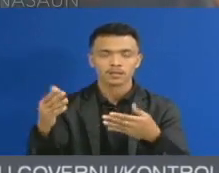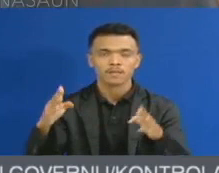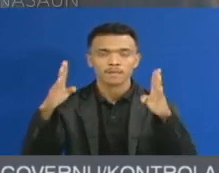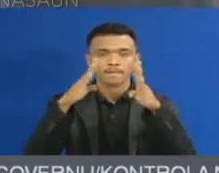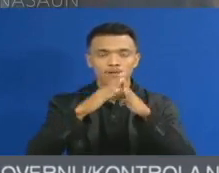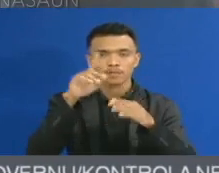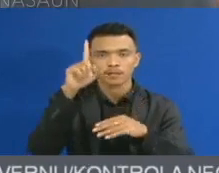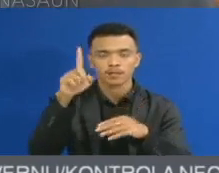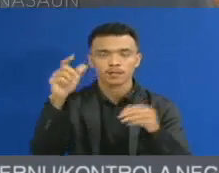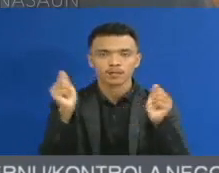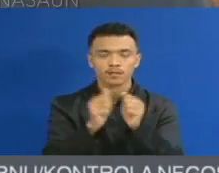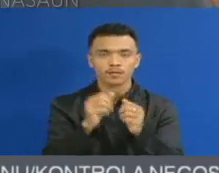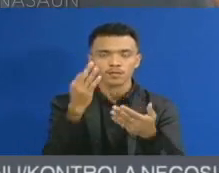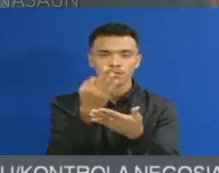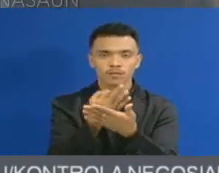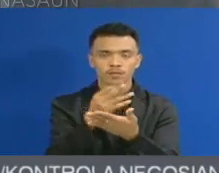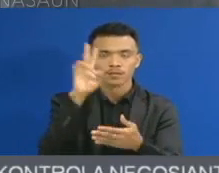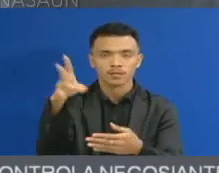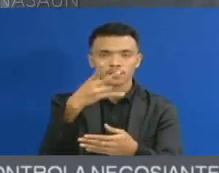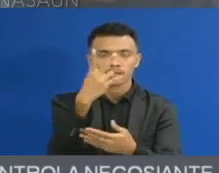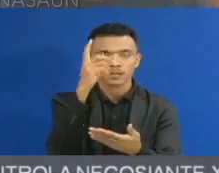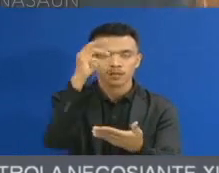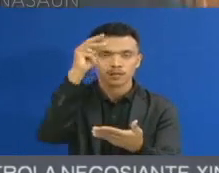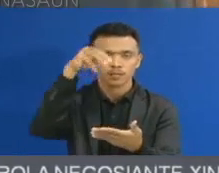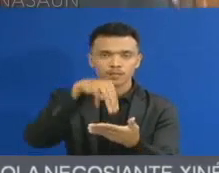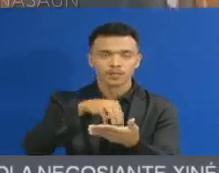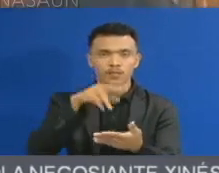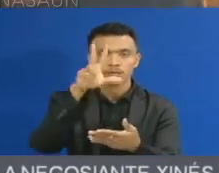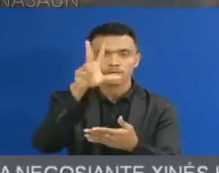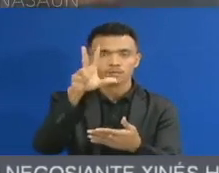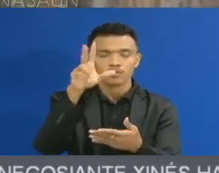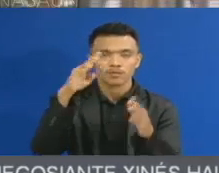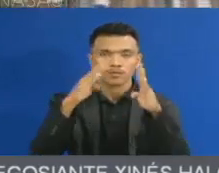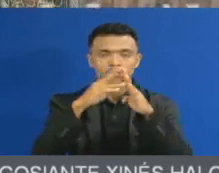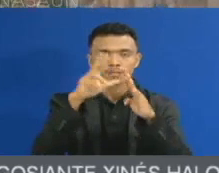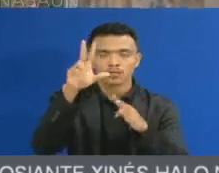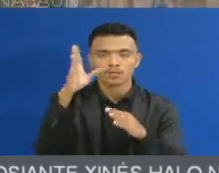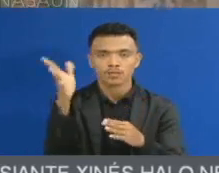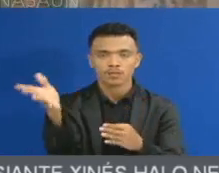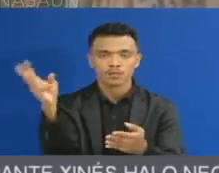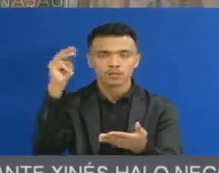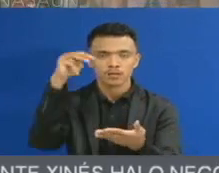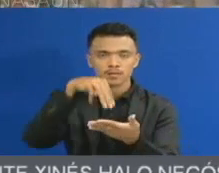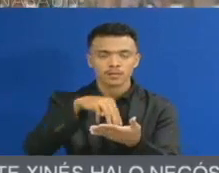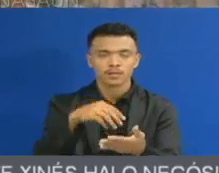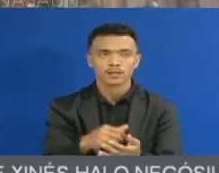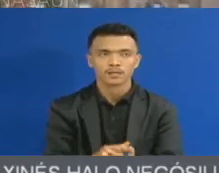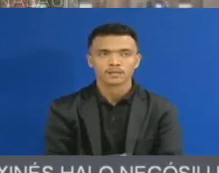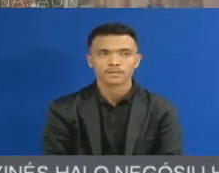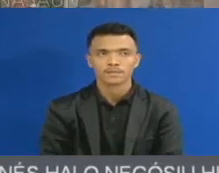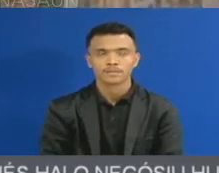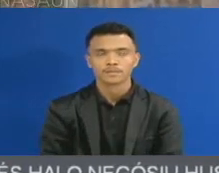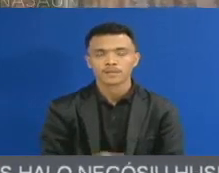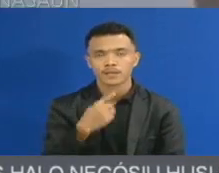ida ho ni orçamento 17 mil, uma tula hamotu 50 mil dólares. Se fisuco forro ailico de unato de